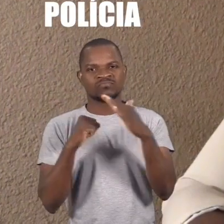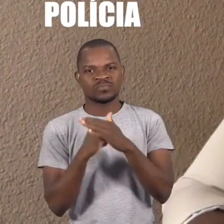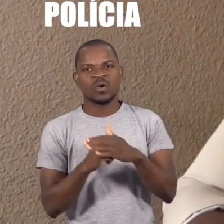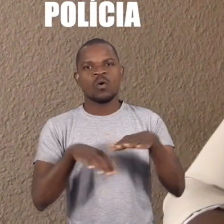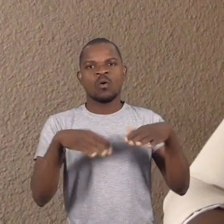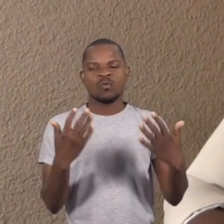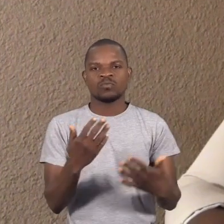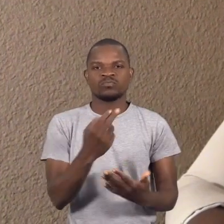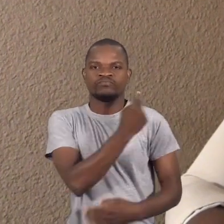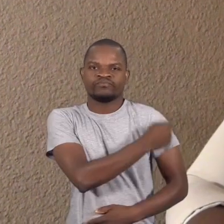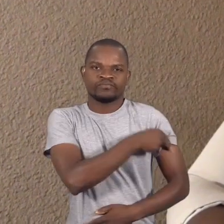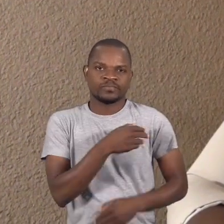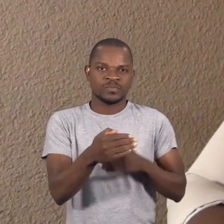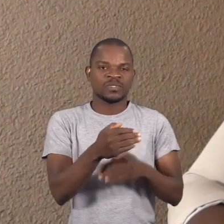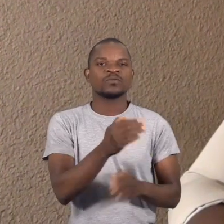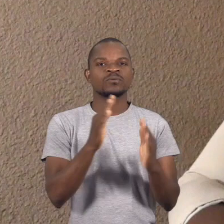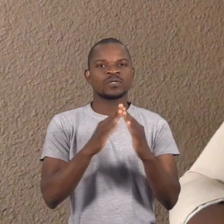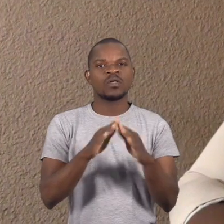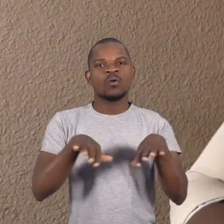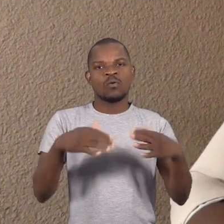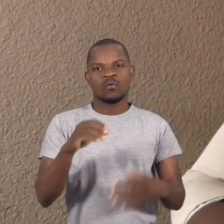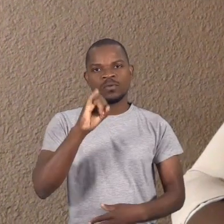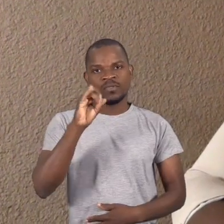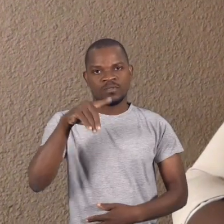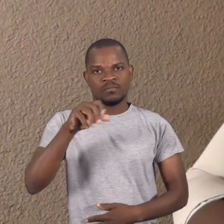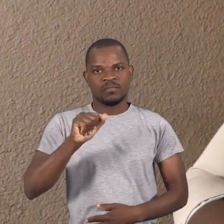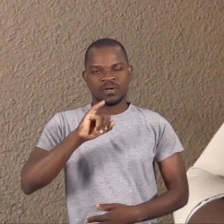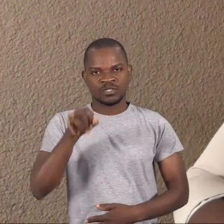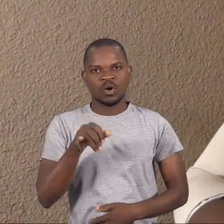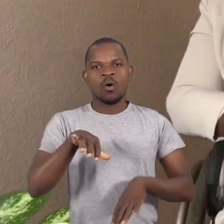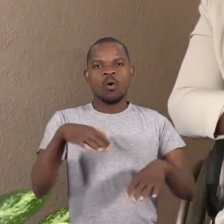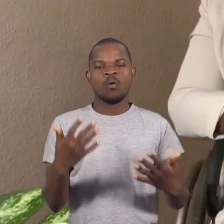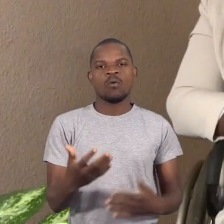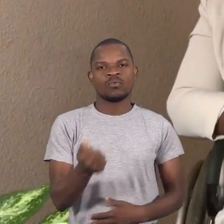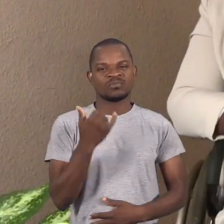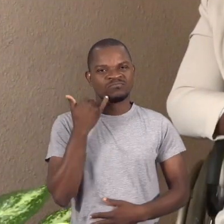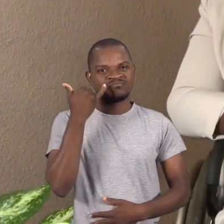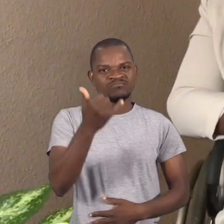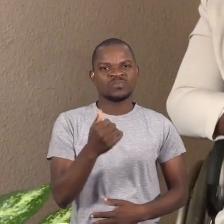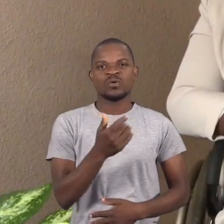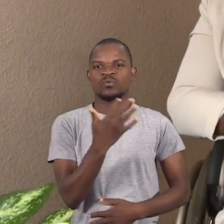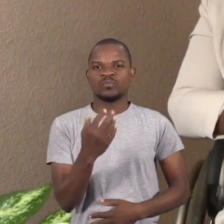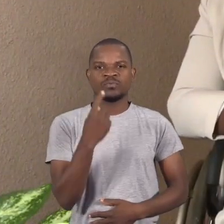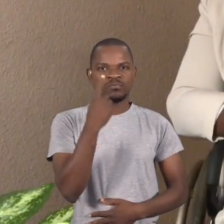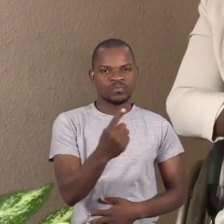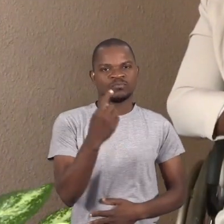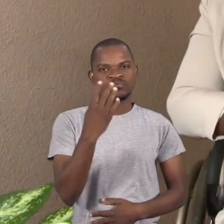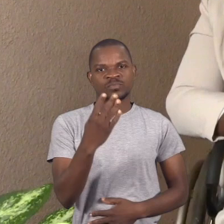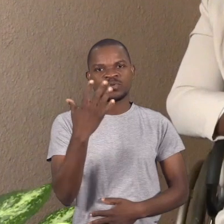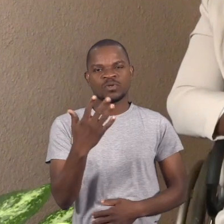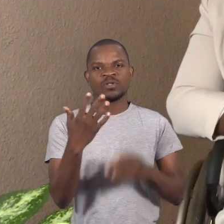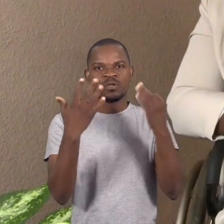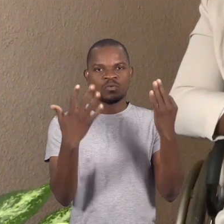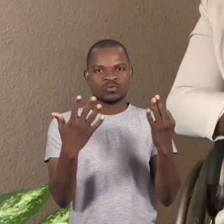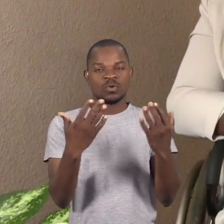posto policial, centro de saúde, ação social e paz. E ainda poderá ligar para o número